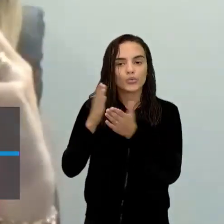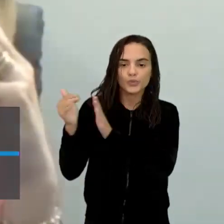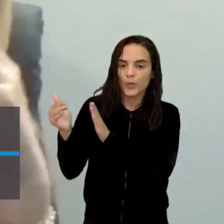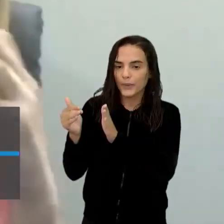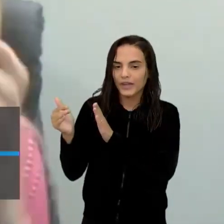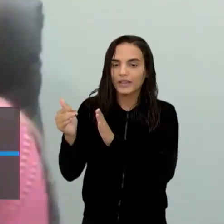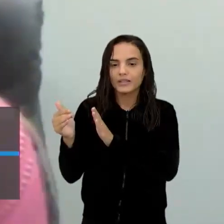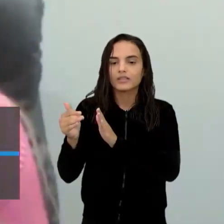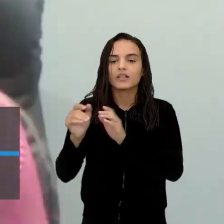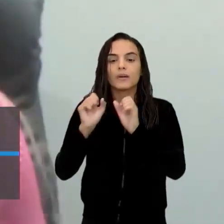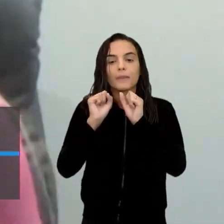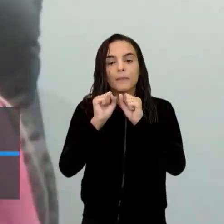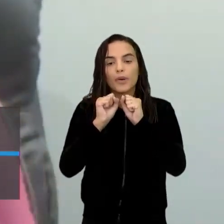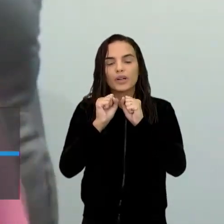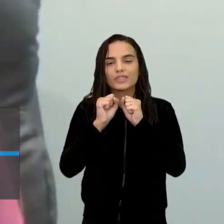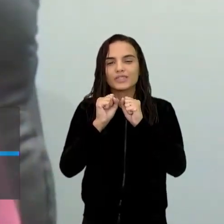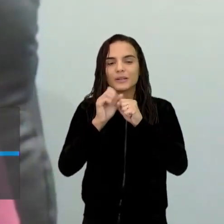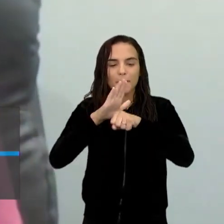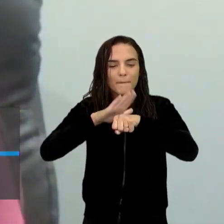entra em padrão e